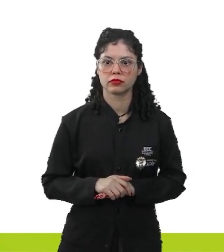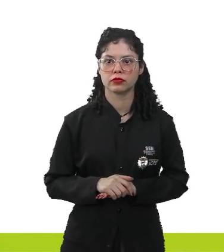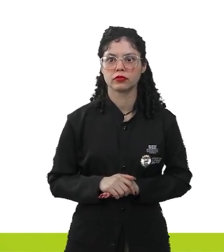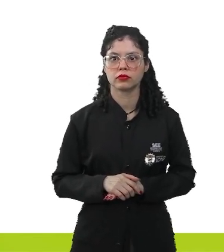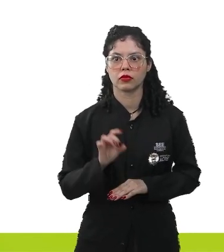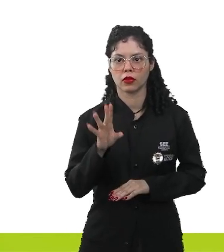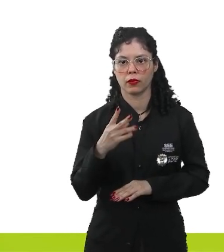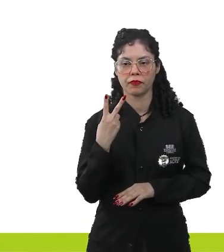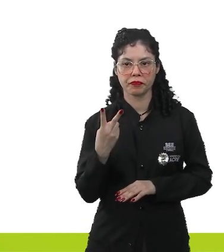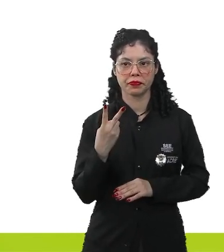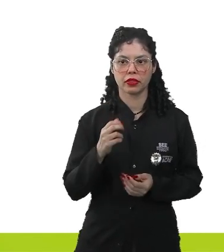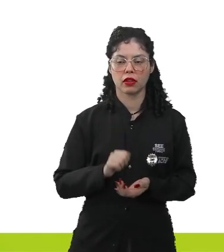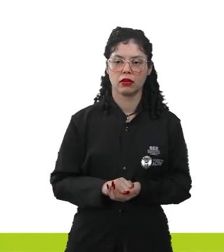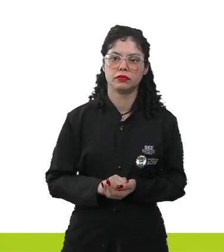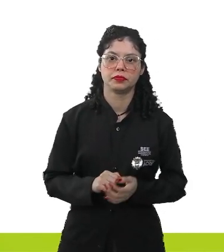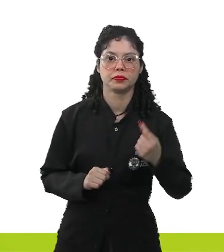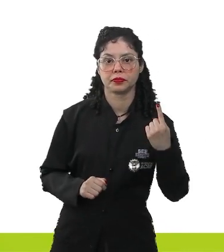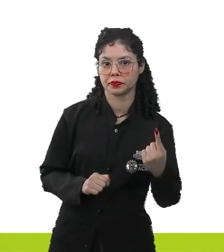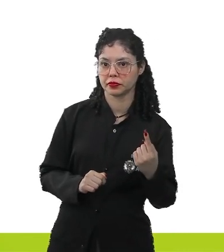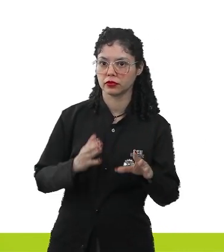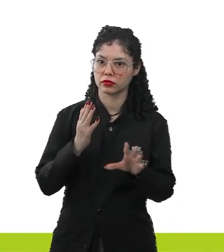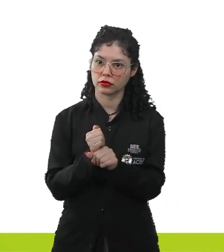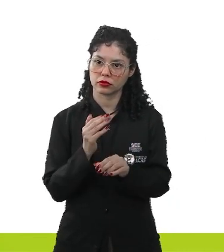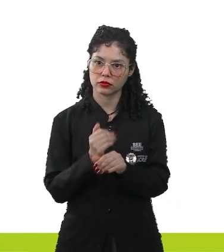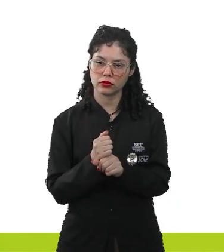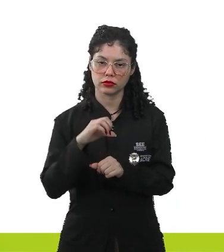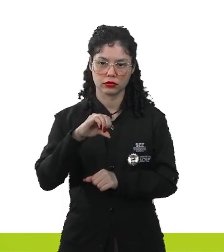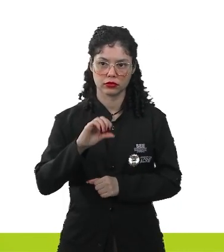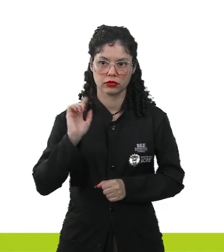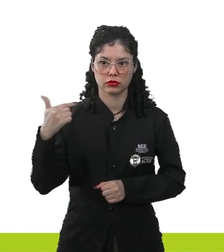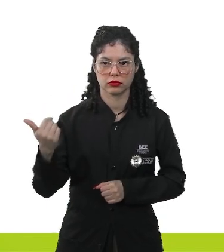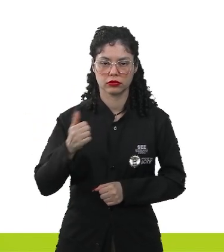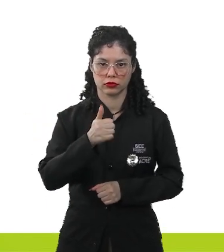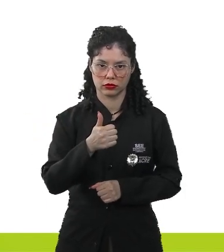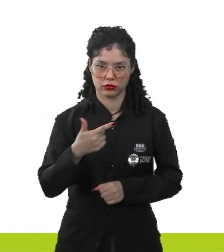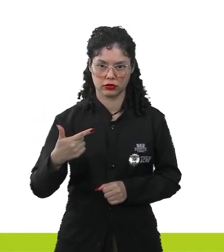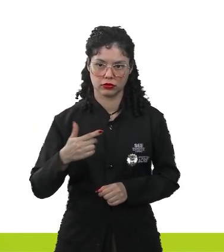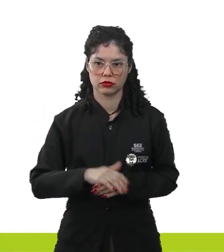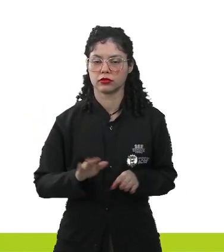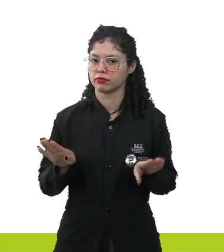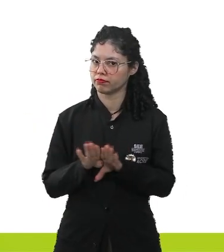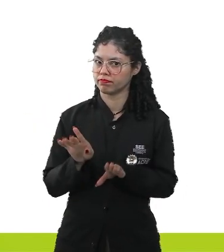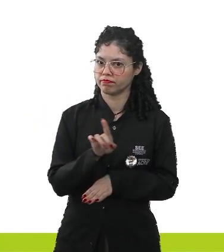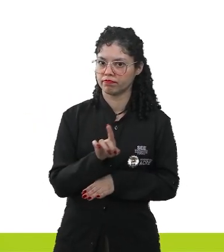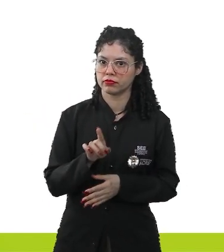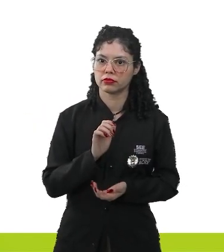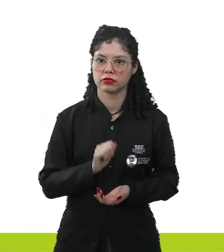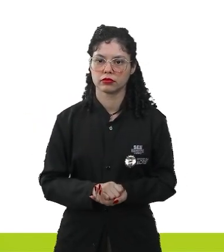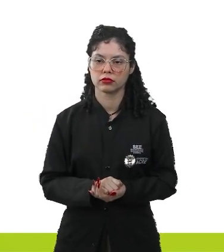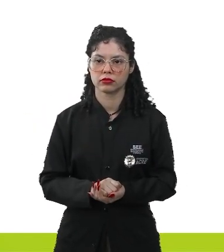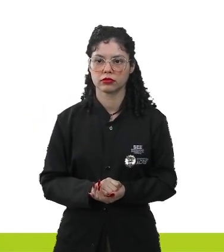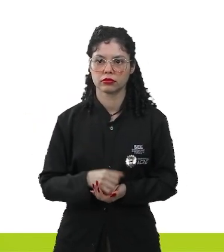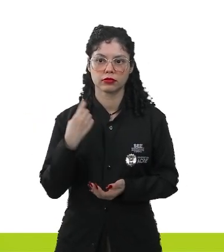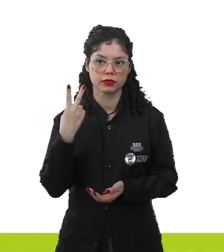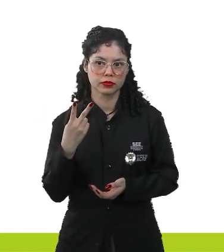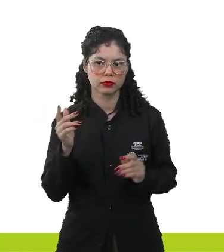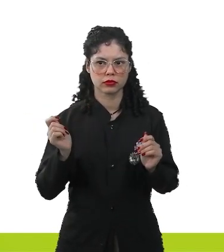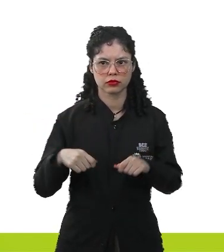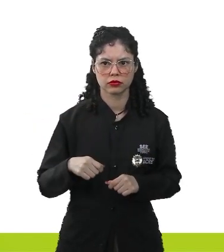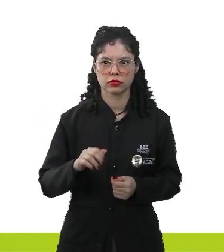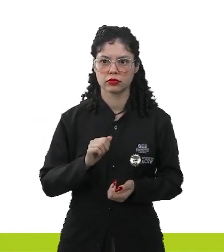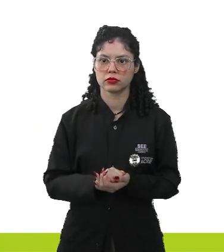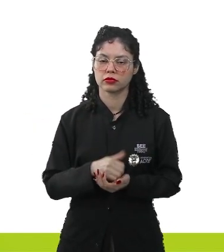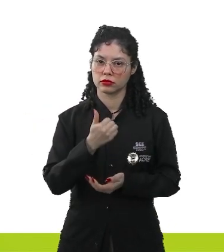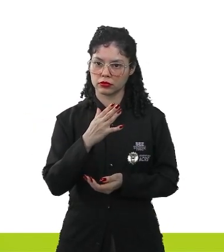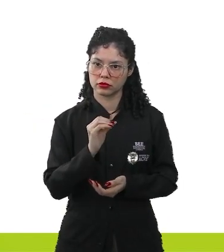duas soluções, uma em que as somas de um lado é 9 e a outra é 12. Também não. E duas soluções, em uma que o triângulo